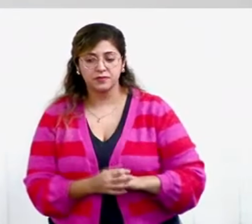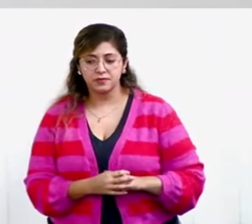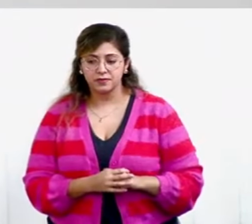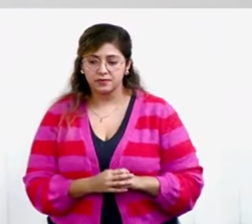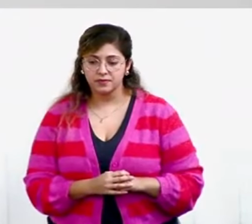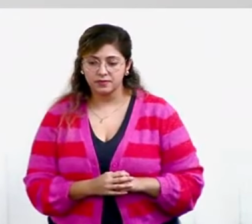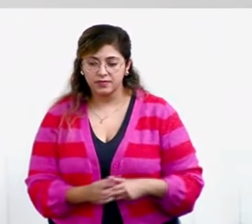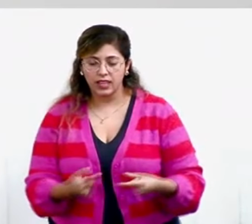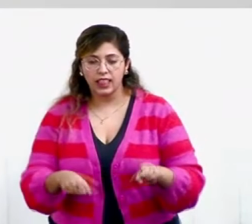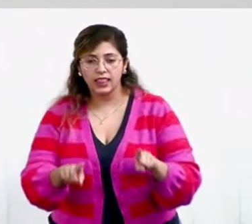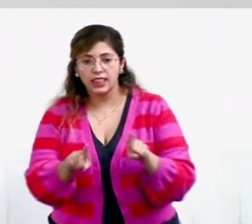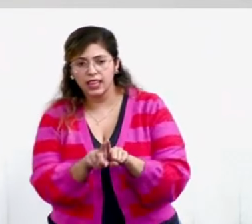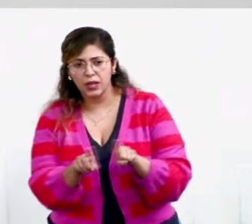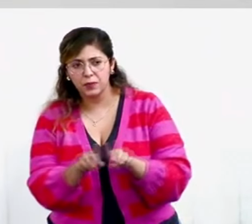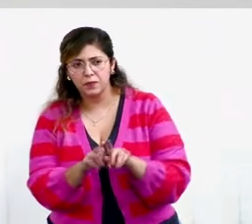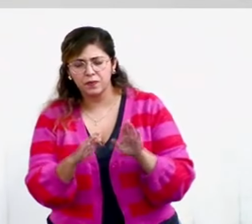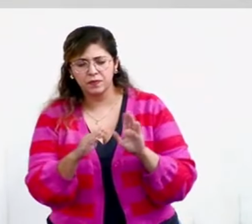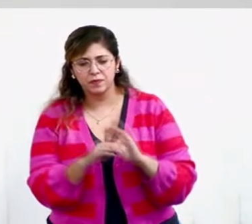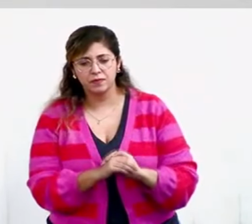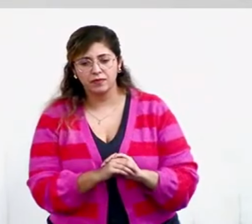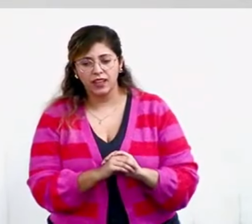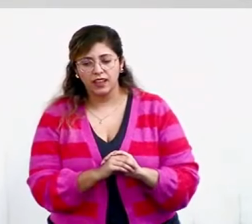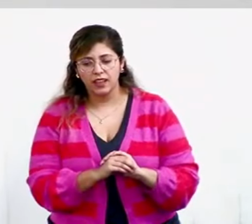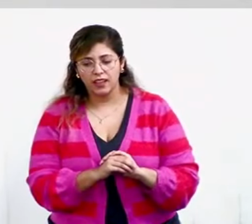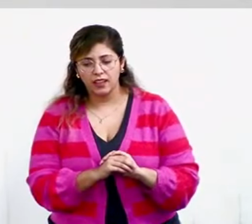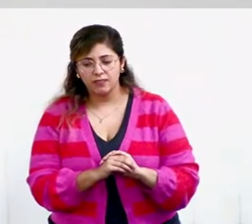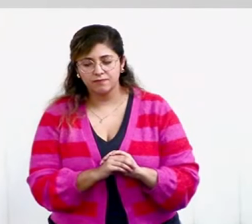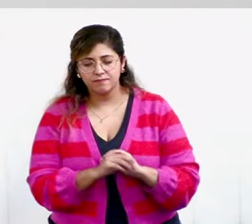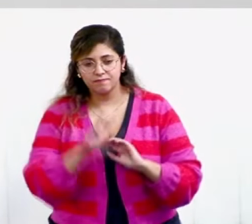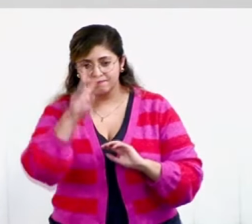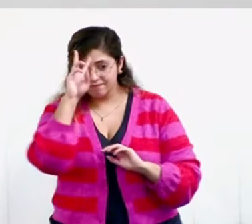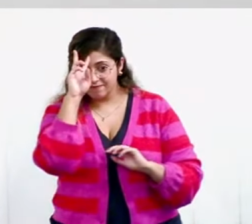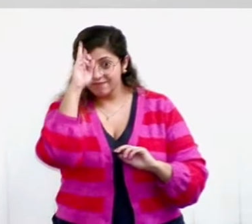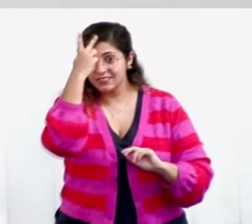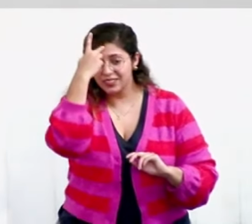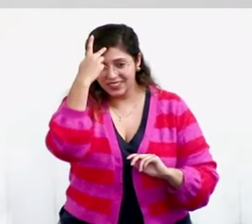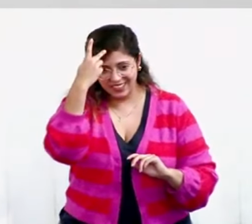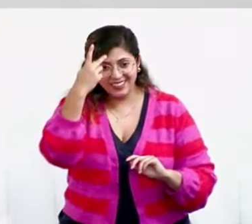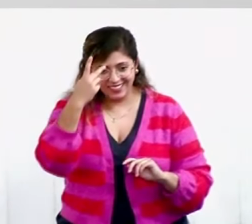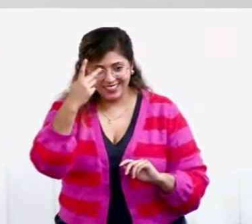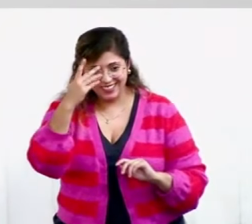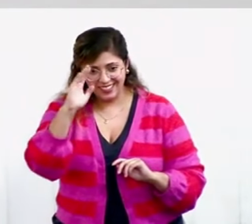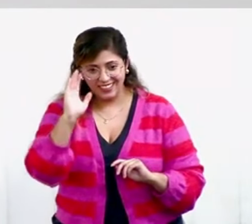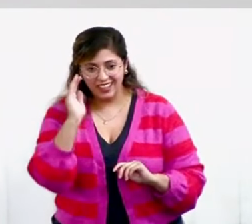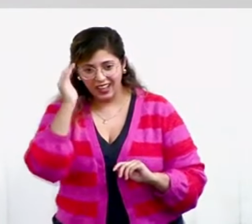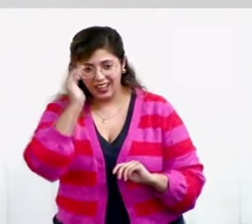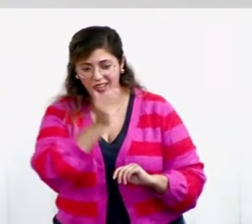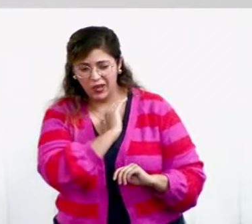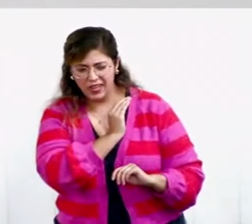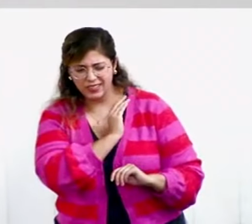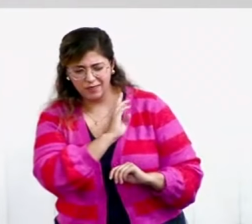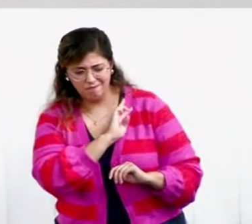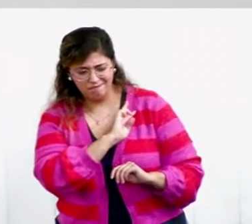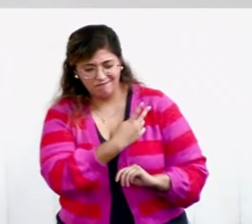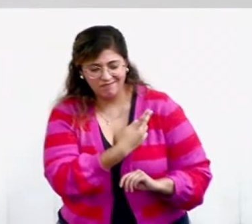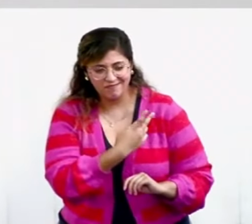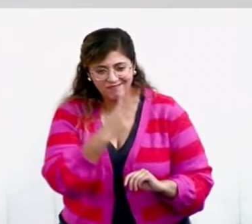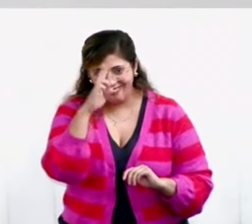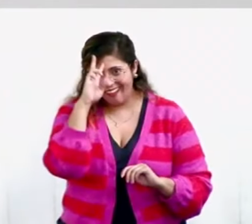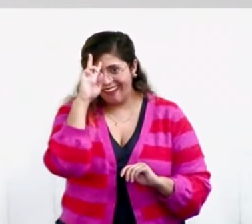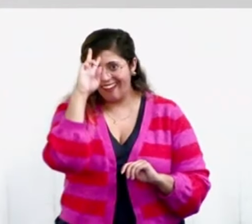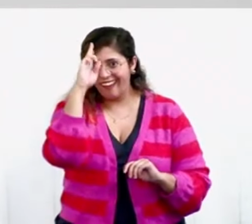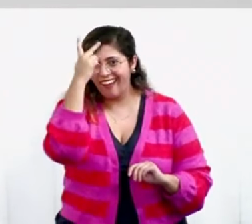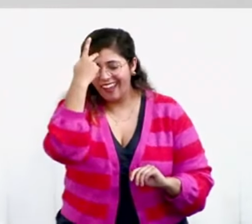No processo dessa conversão, há uma mudança radical da mente. A